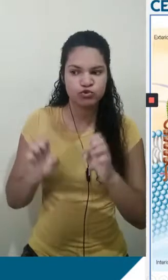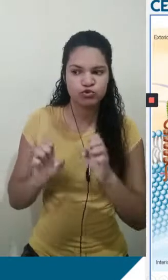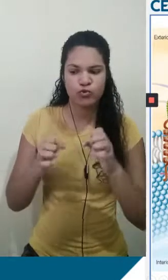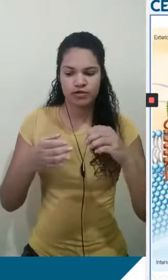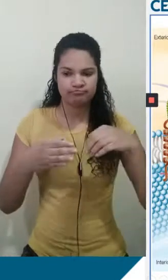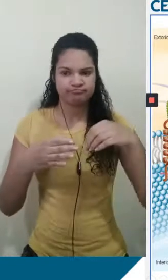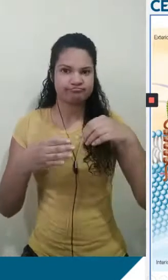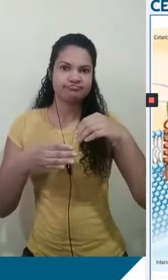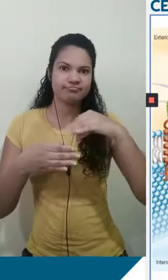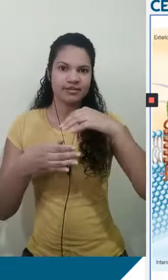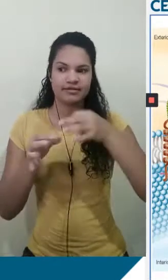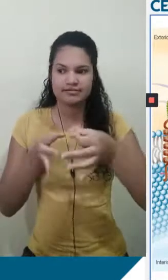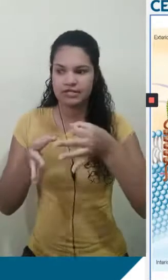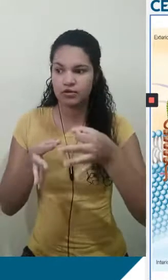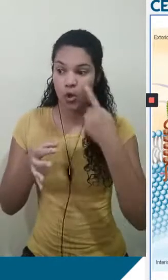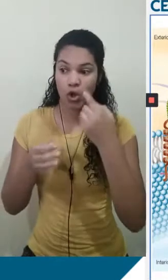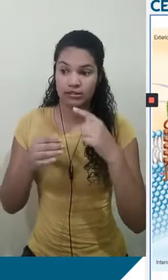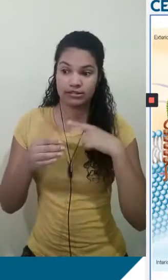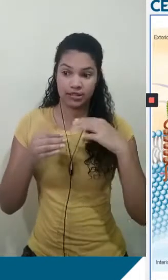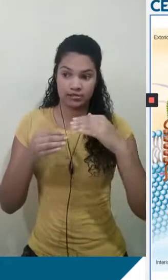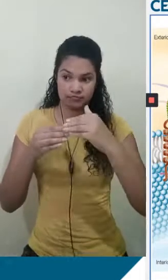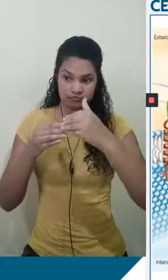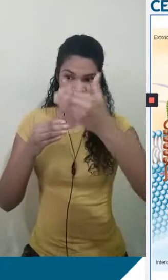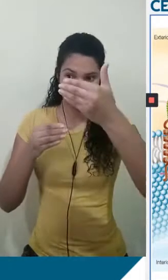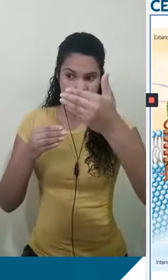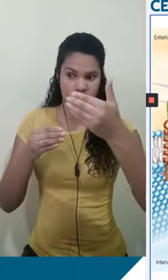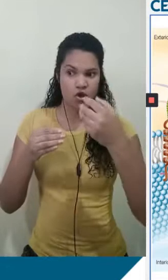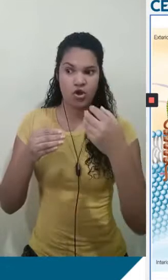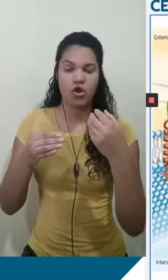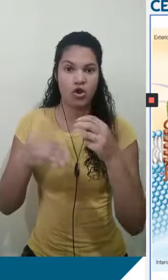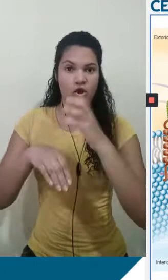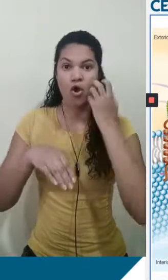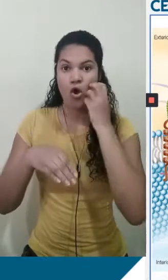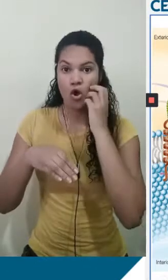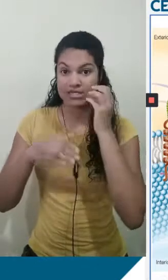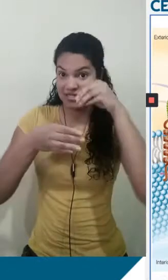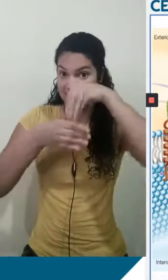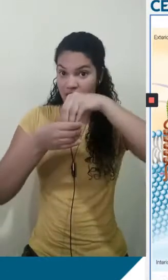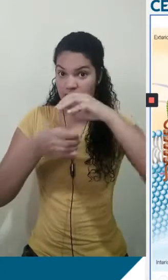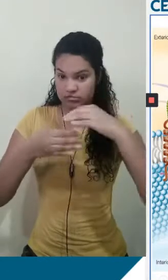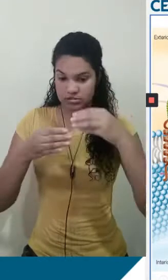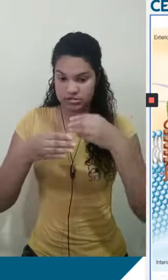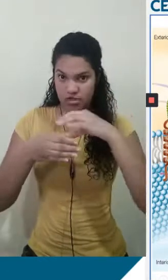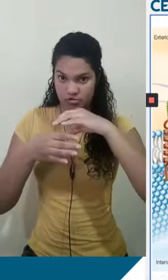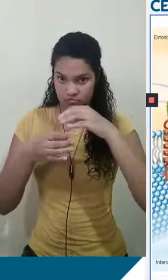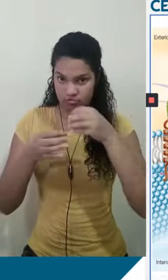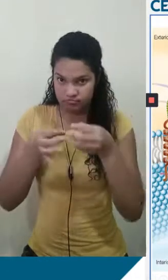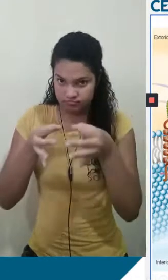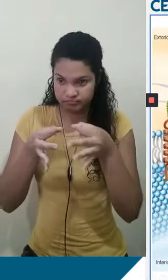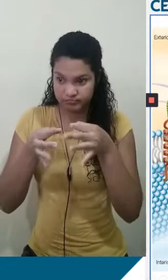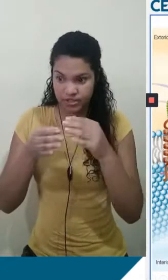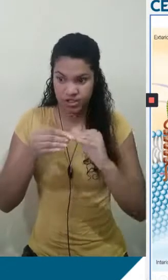importante dizer, ela tem uma porção que é hidrofóbica e uma porção que é hidrofílica, ou seja, que